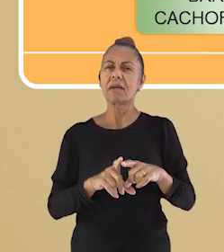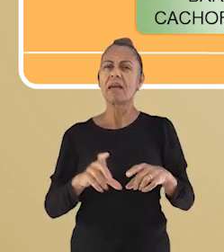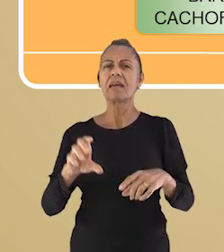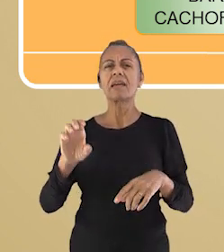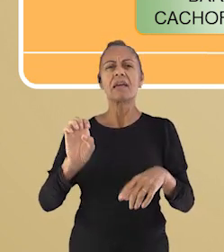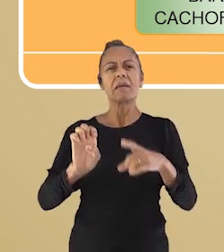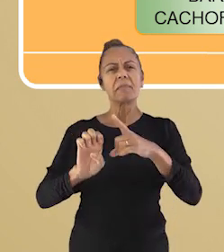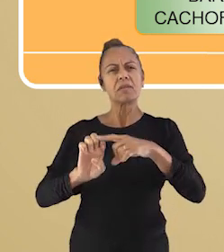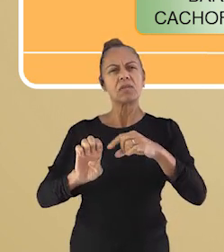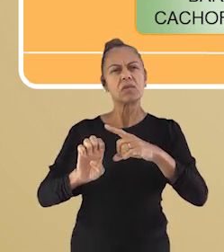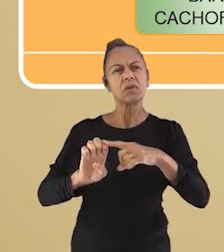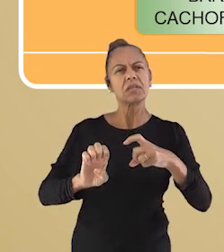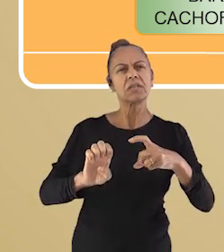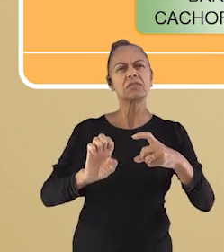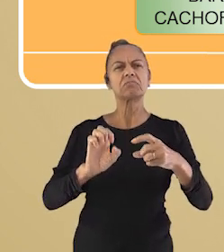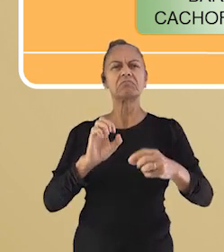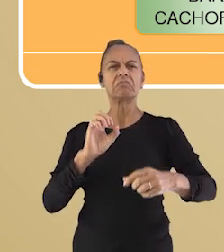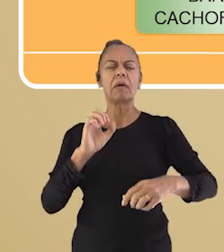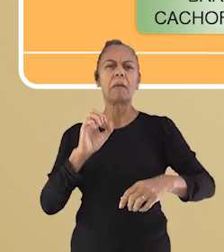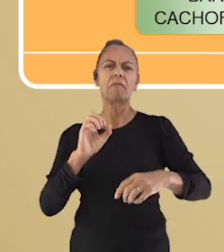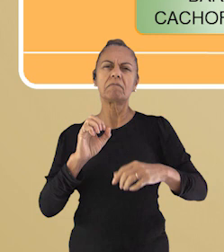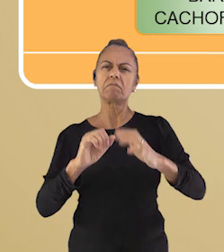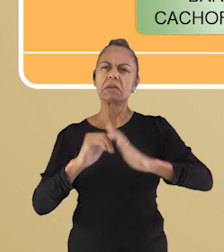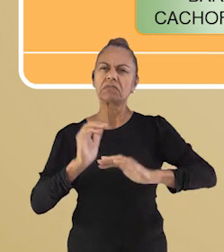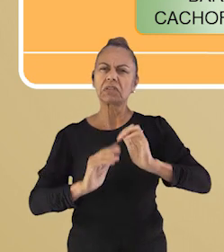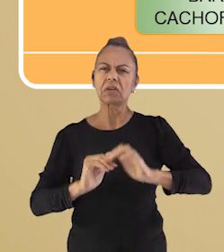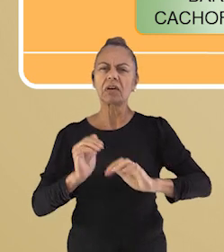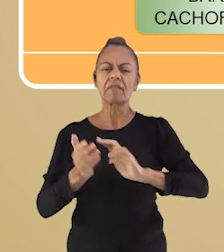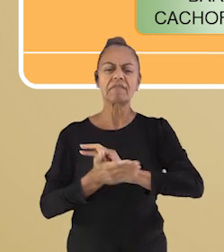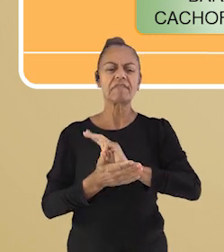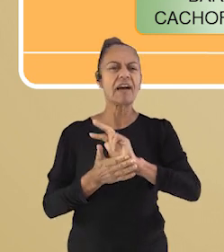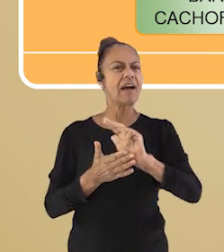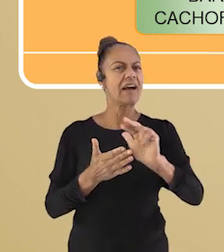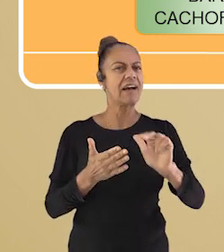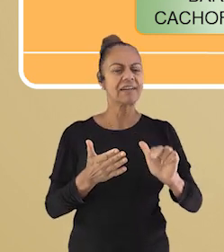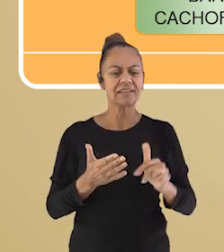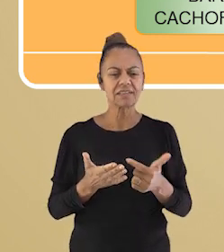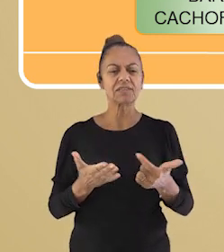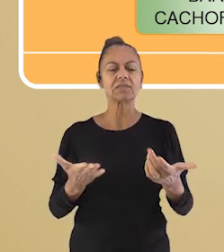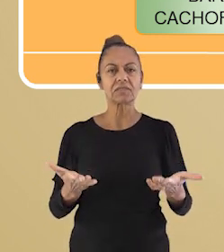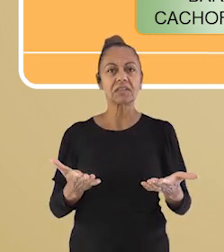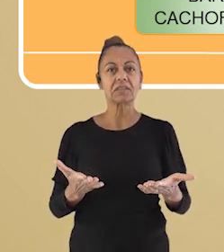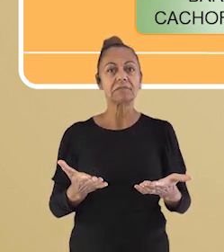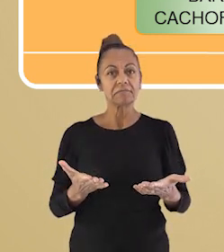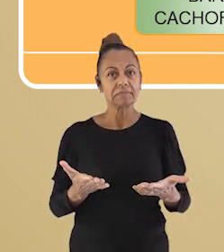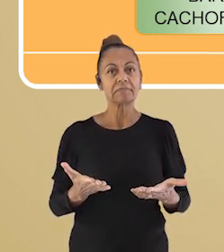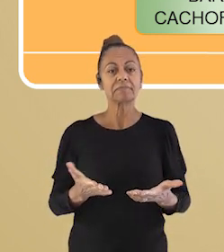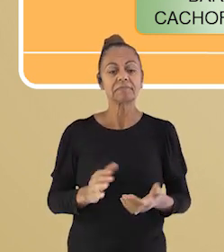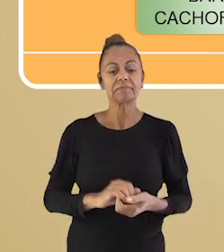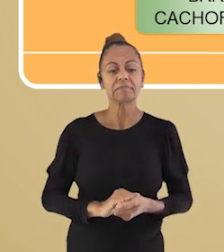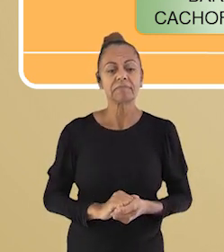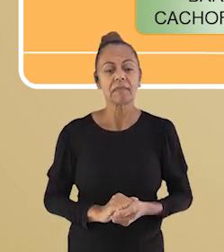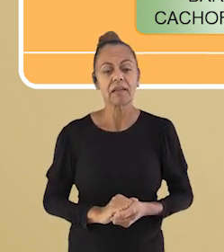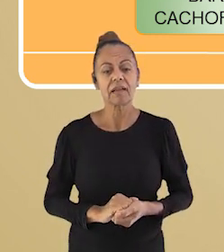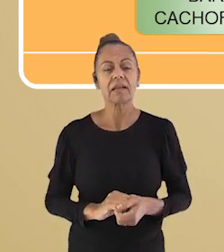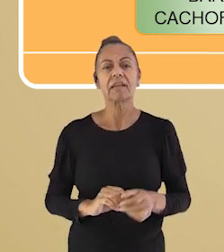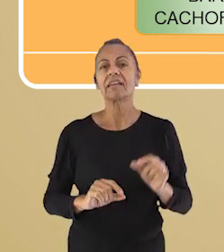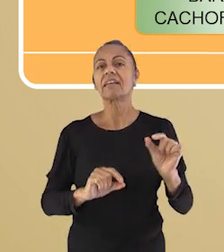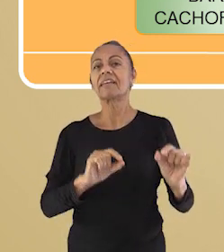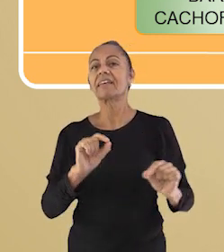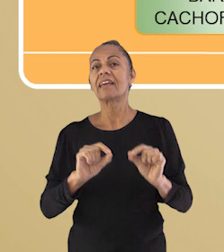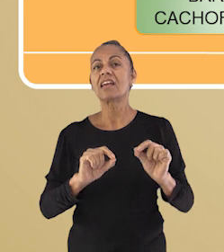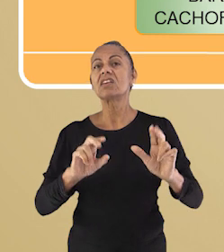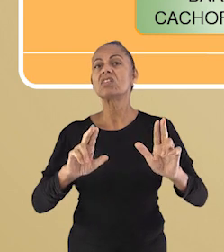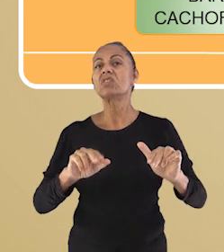pequenos empreendedores que viram no paladar dos brasileiros a oportunidade de garantir o sustento familiar.